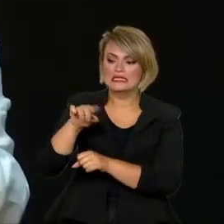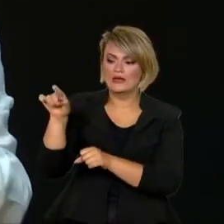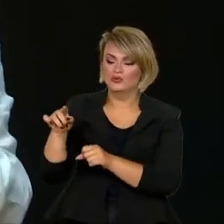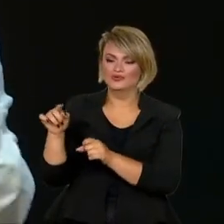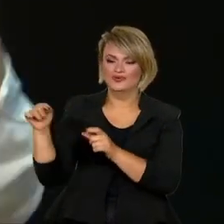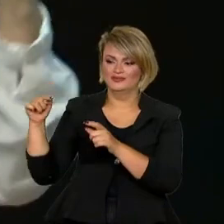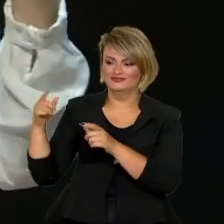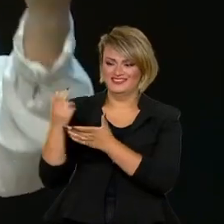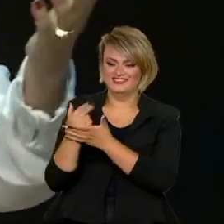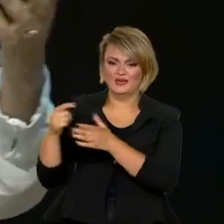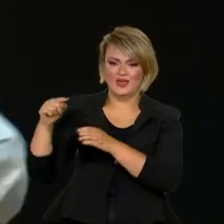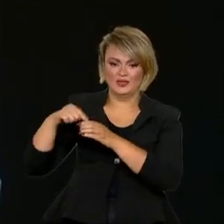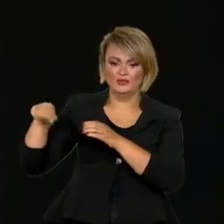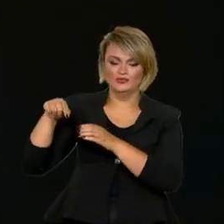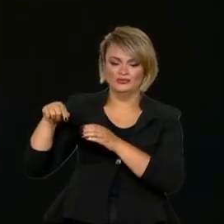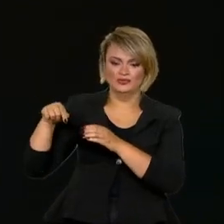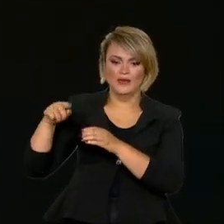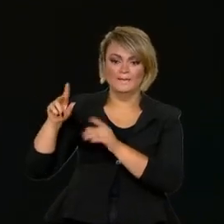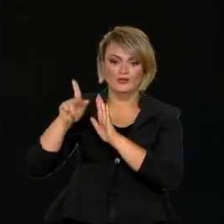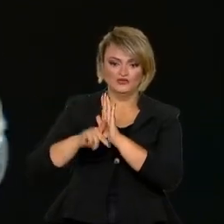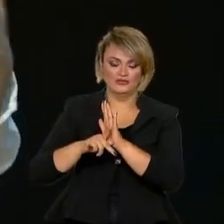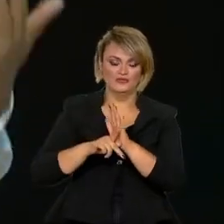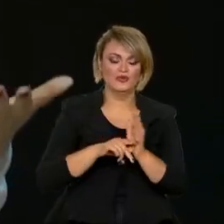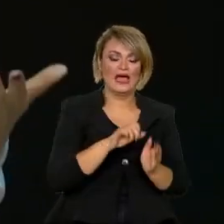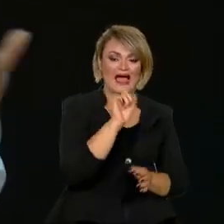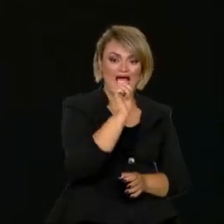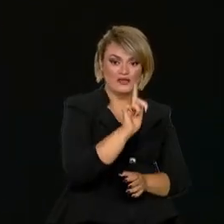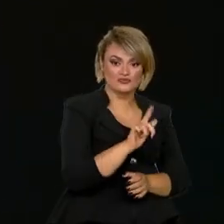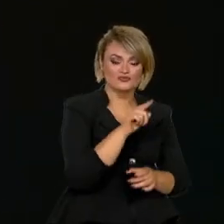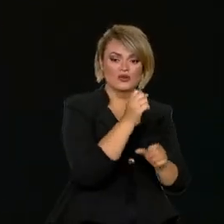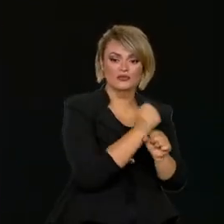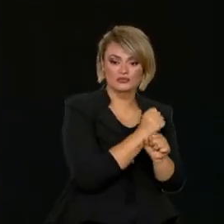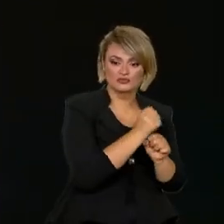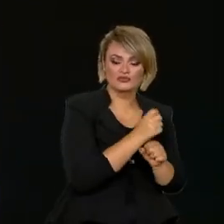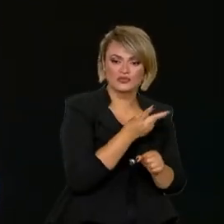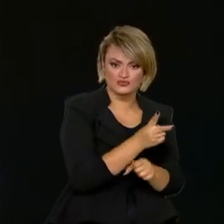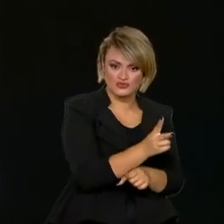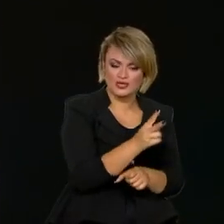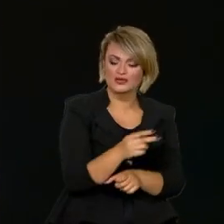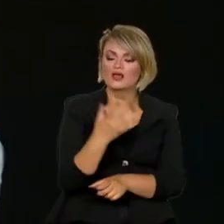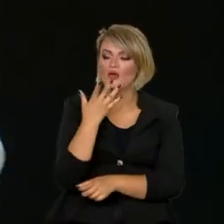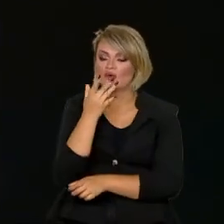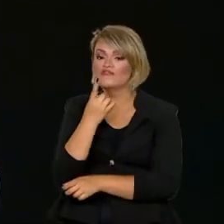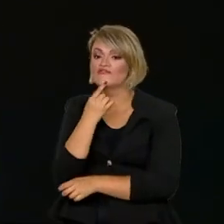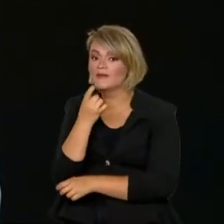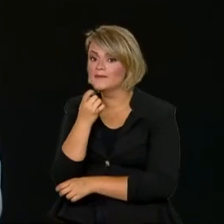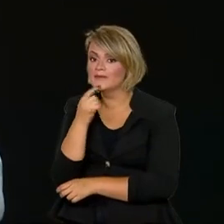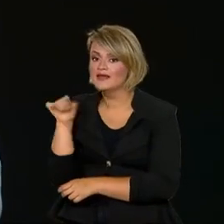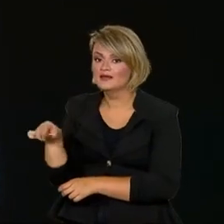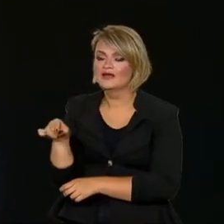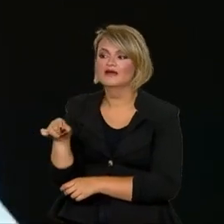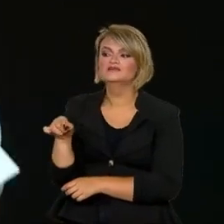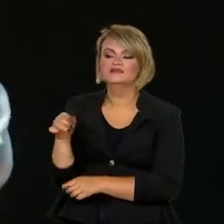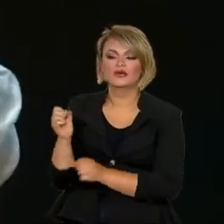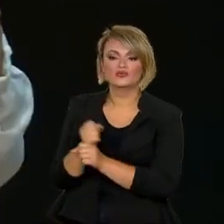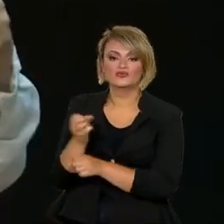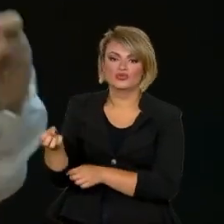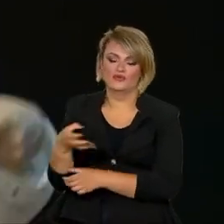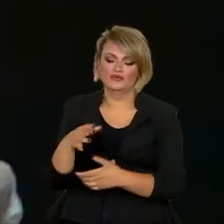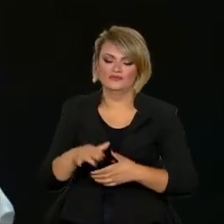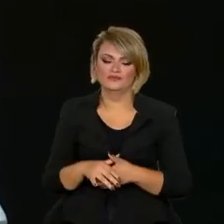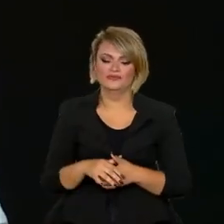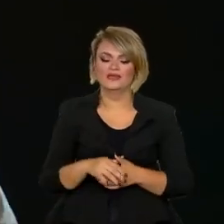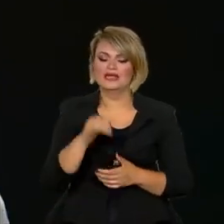são projetos. O azul são obras que são continuidade e o vermelho são as novas obras. Então, no caso